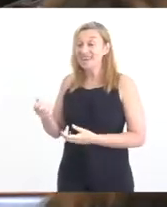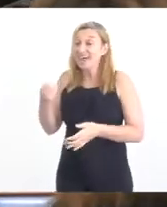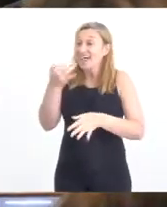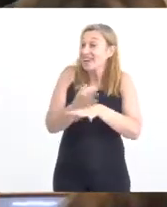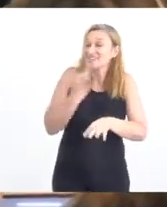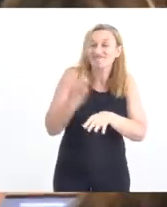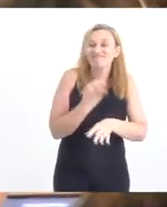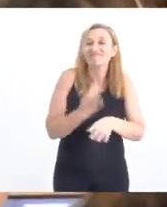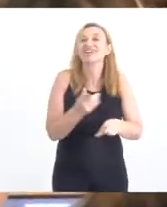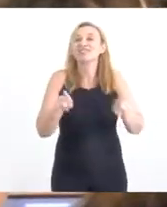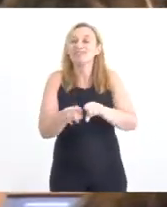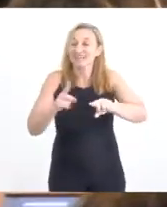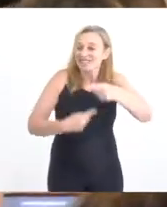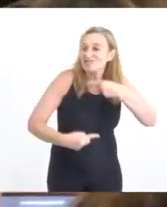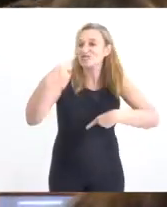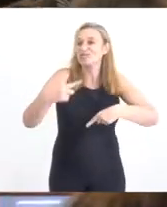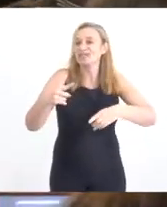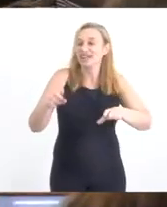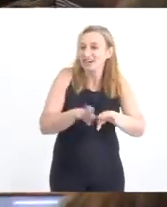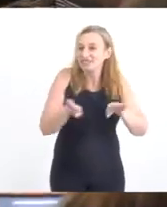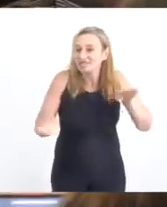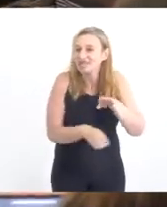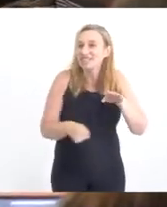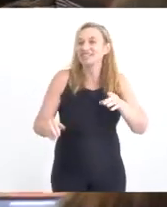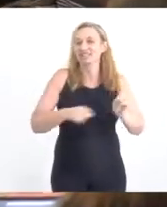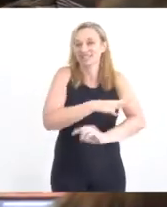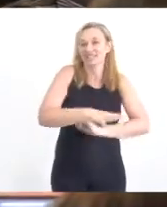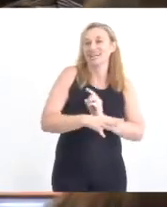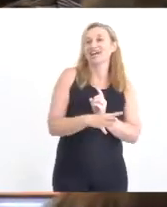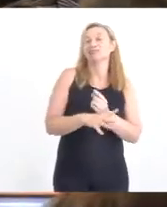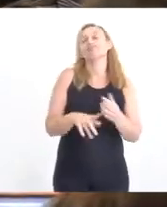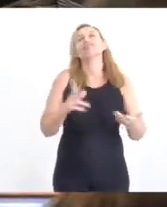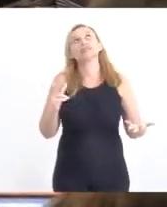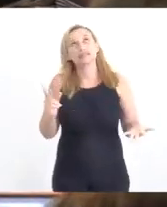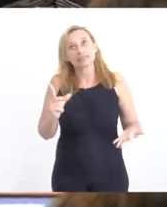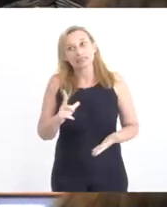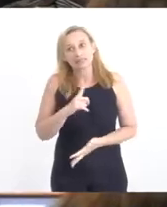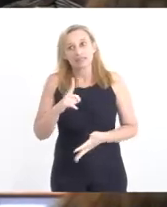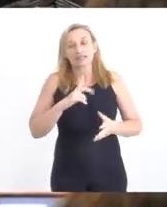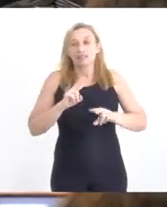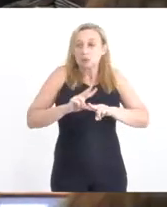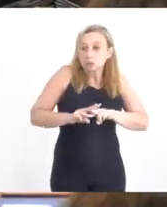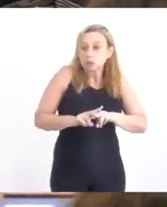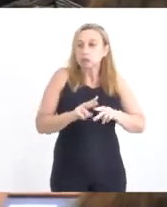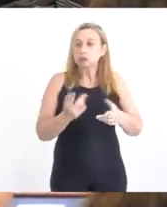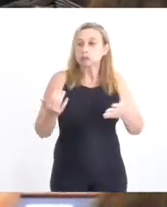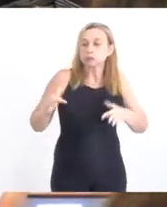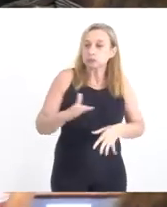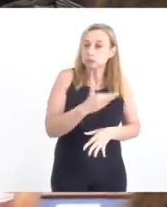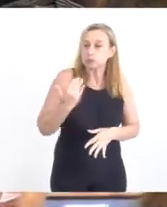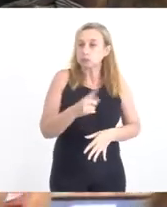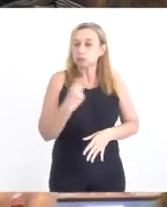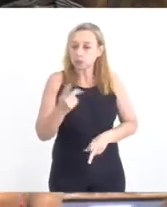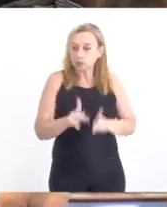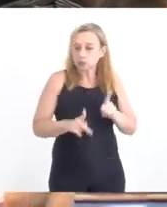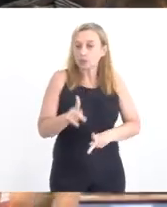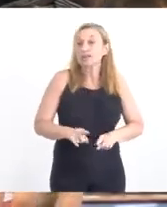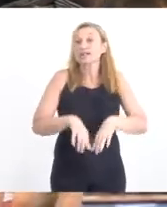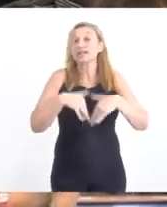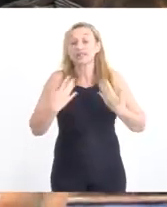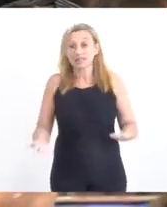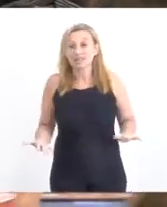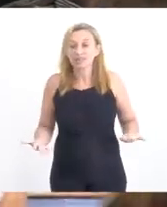resistir mas é super age desigualdades sociais que tanto aprisionam e mata o nosso povo